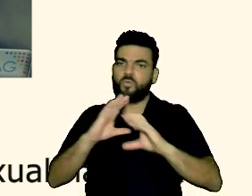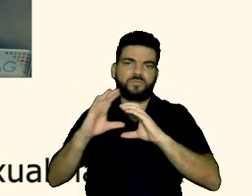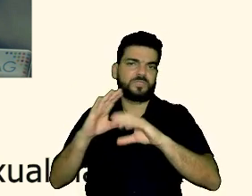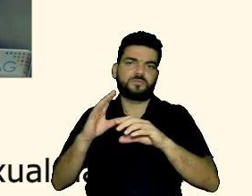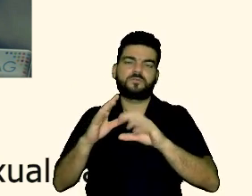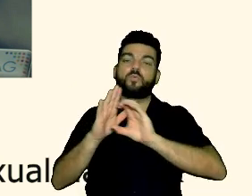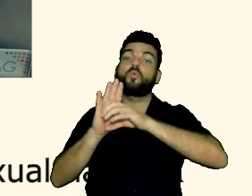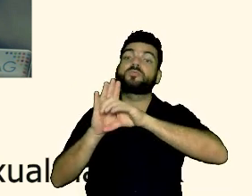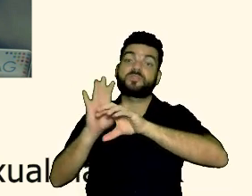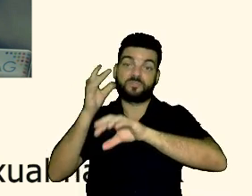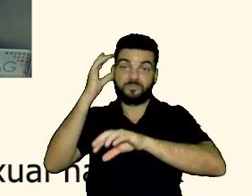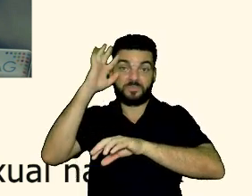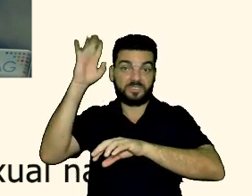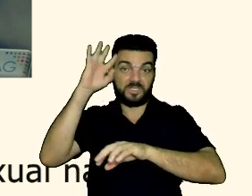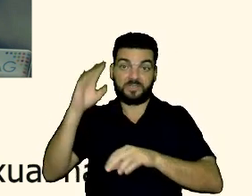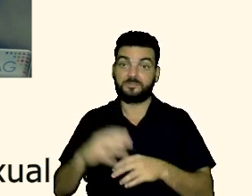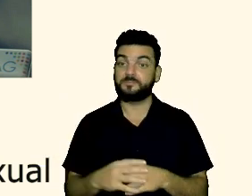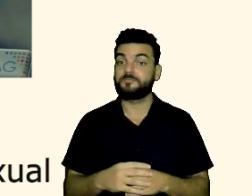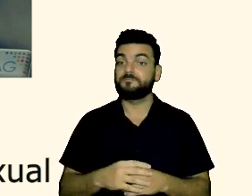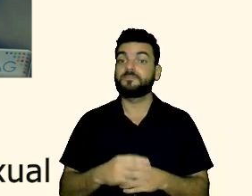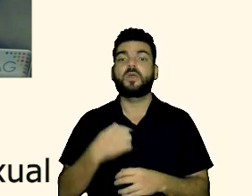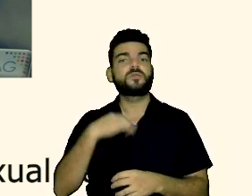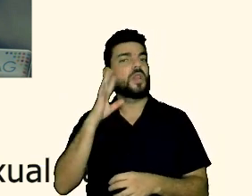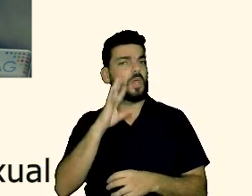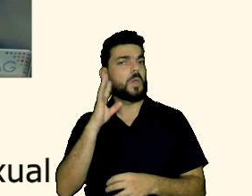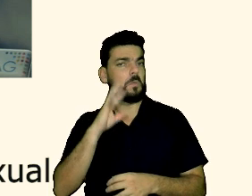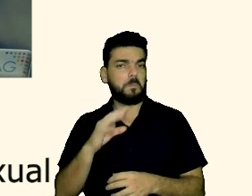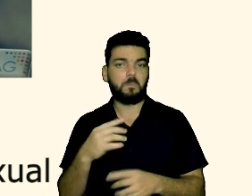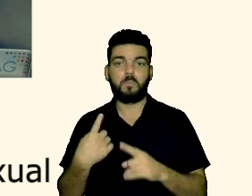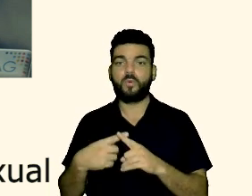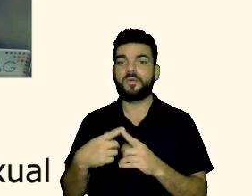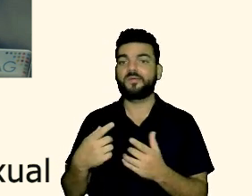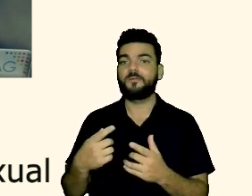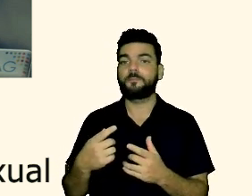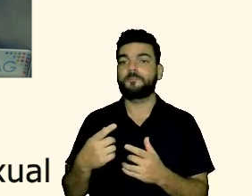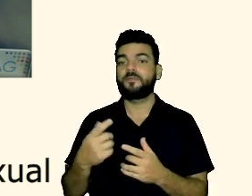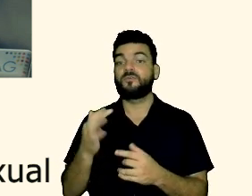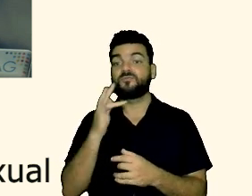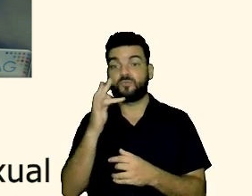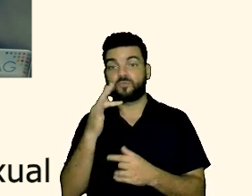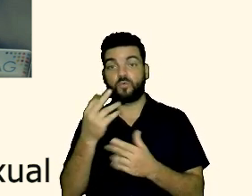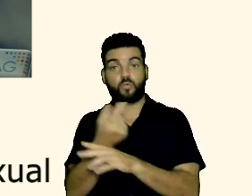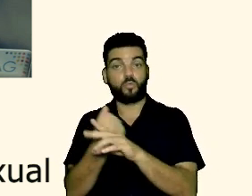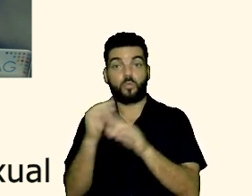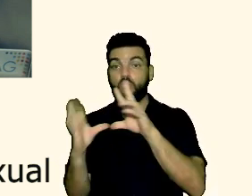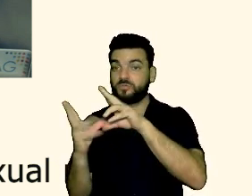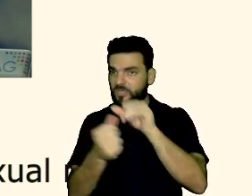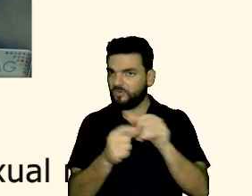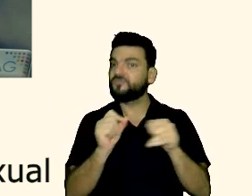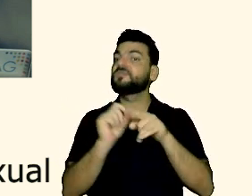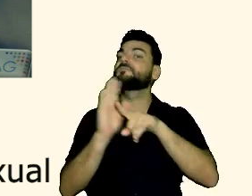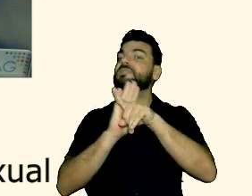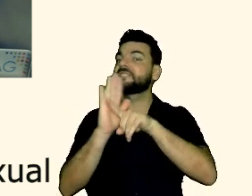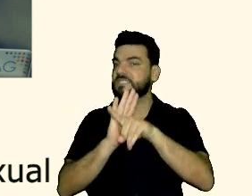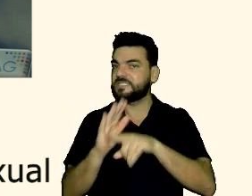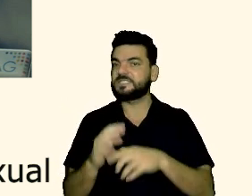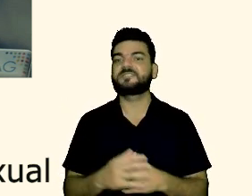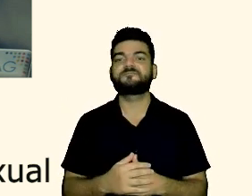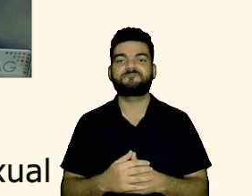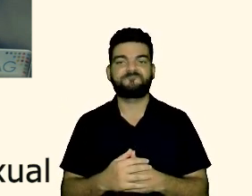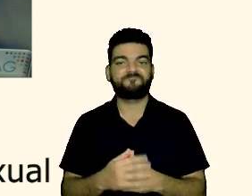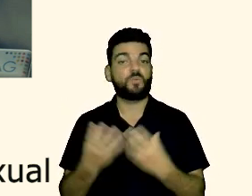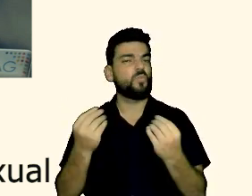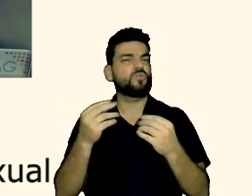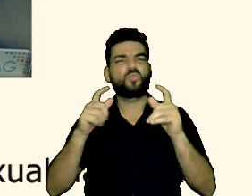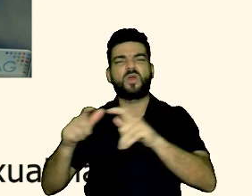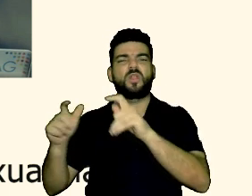que o Fórum Econômico Mundial fez essa pesquisa em várias instituições, empresas, mais de 1.000, e escutou 14